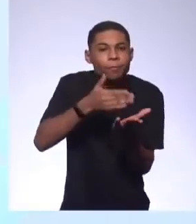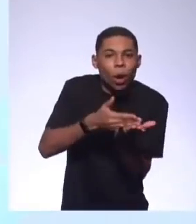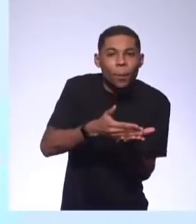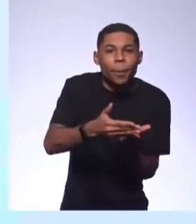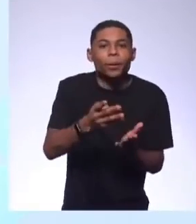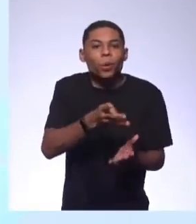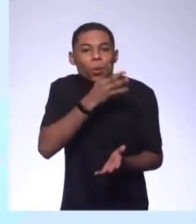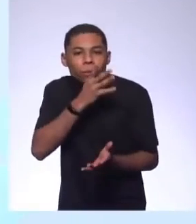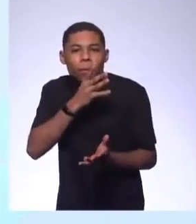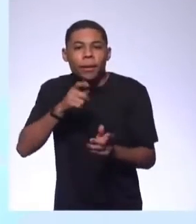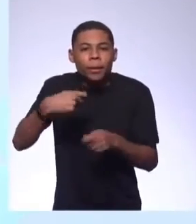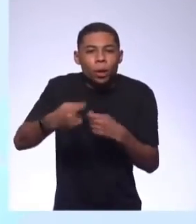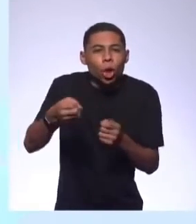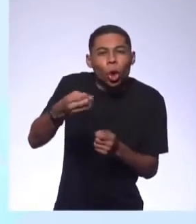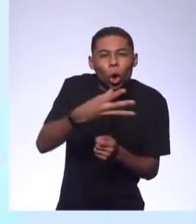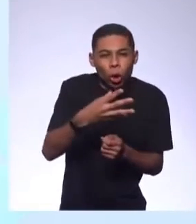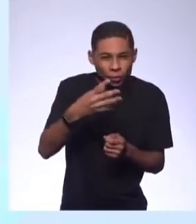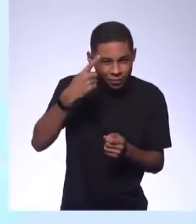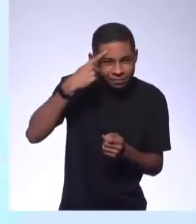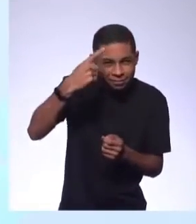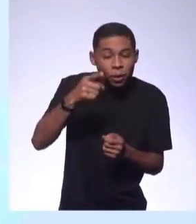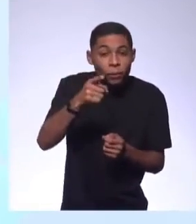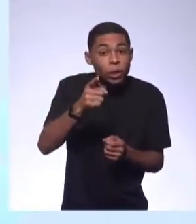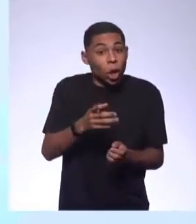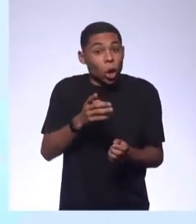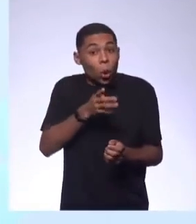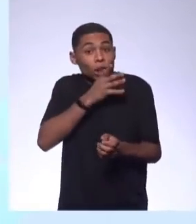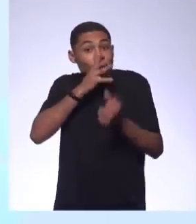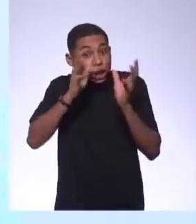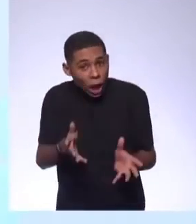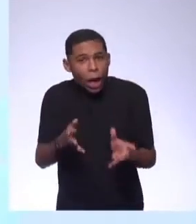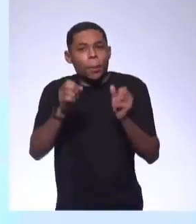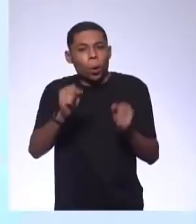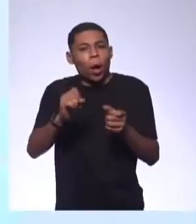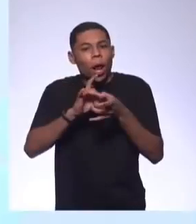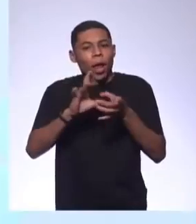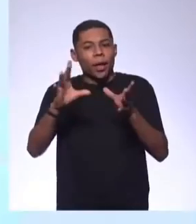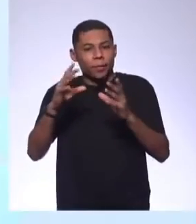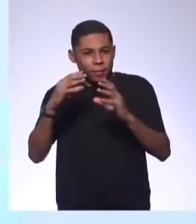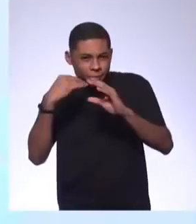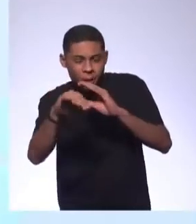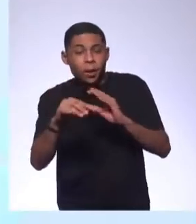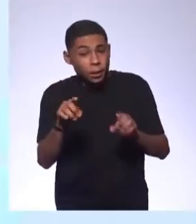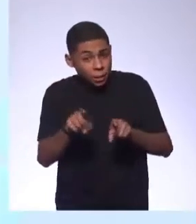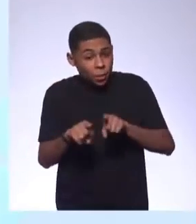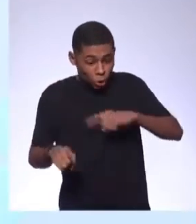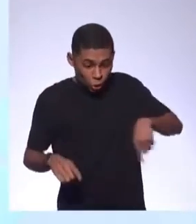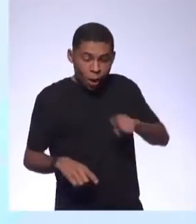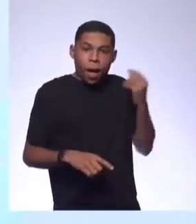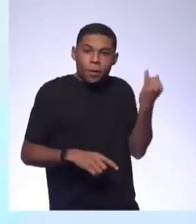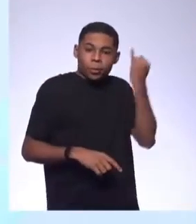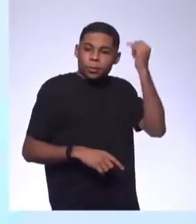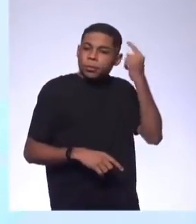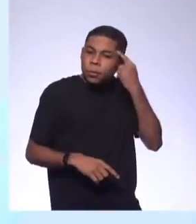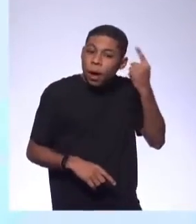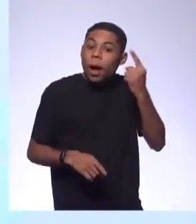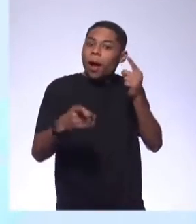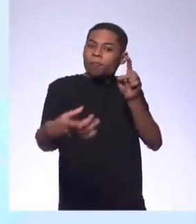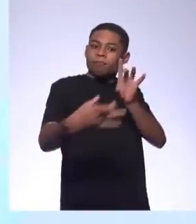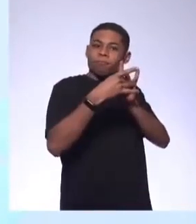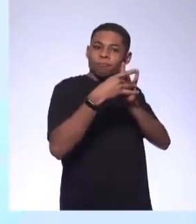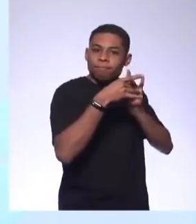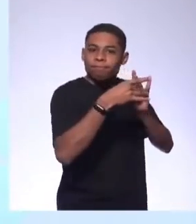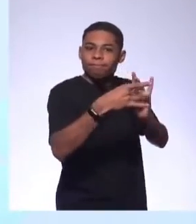os conhecimentos prévios que você já possui e que é muito importante para nós contextualizarmos aqui